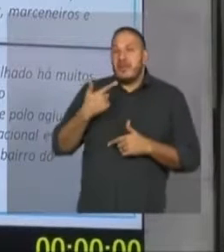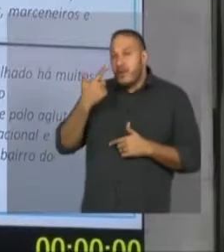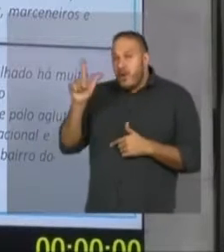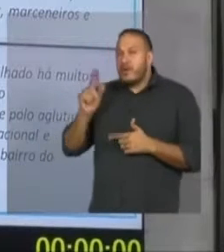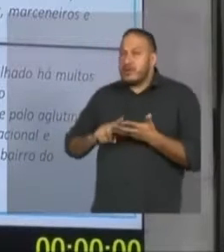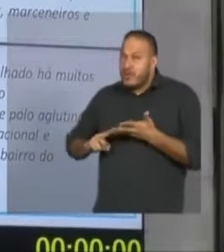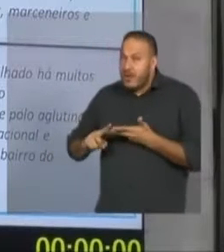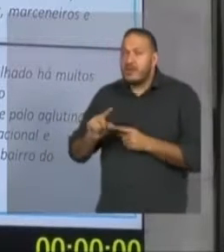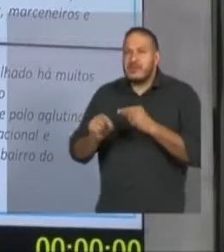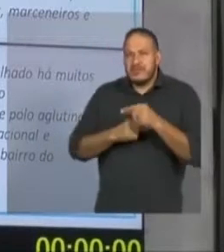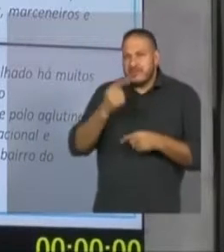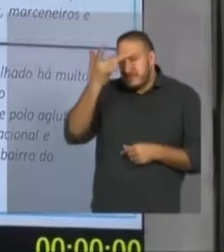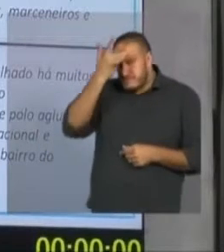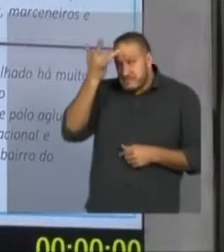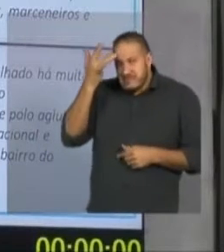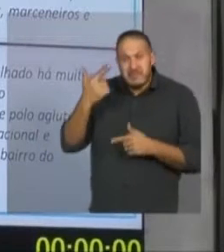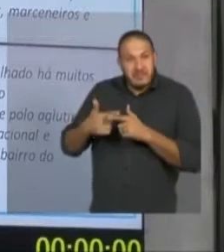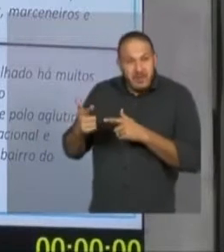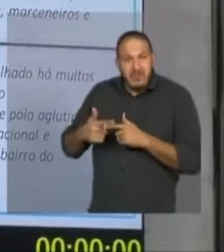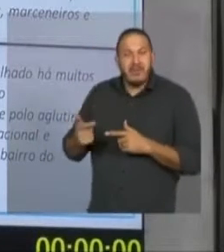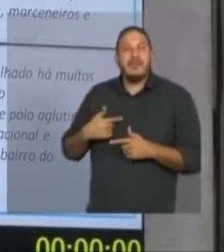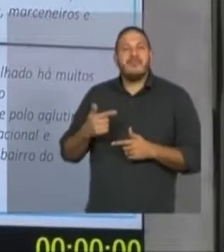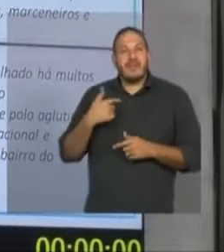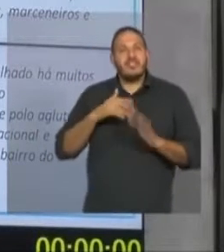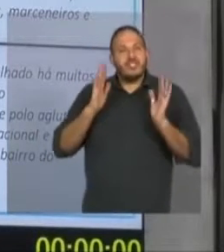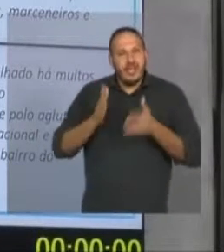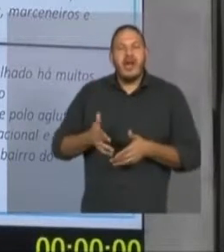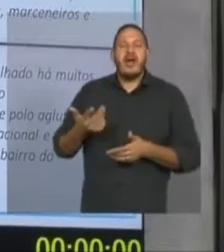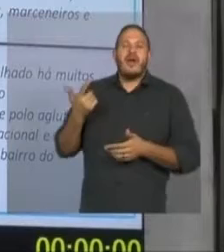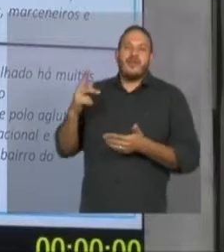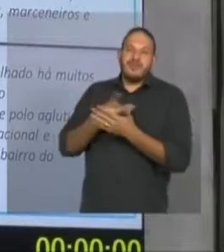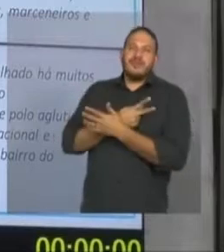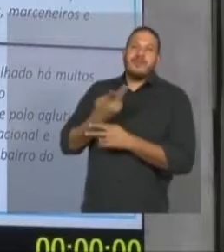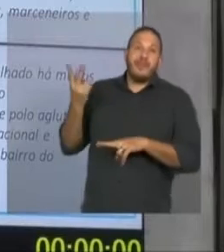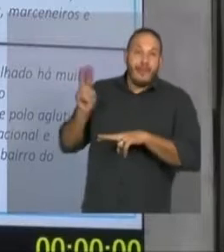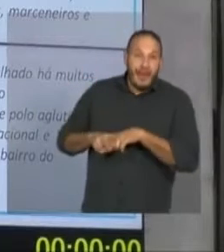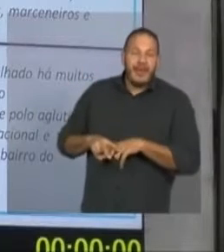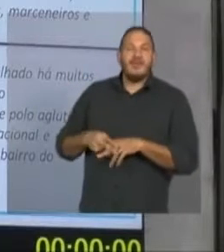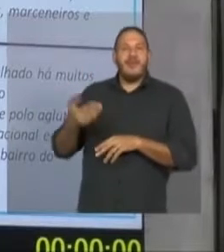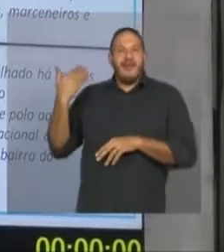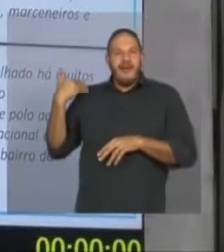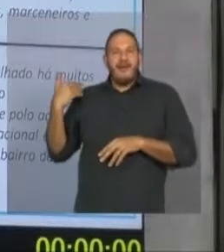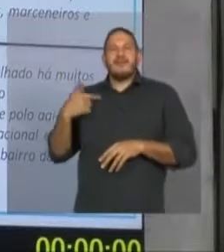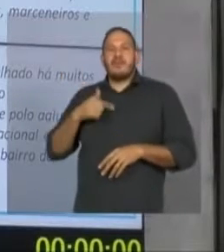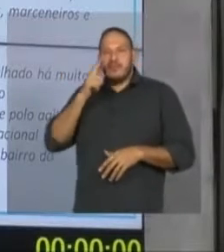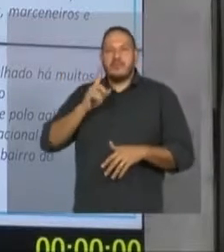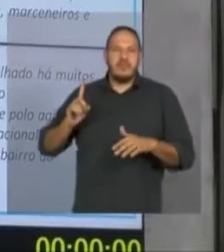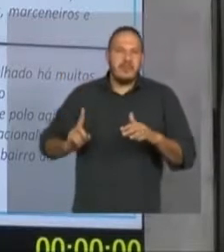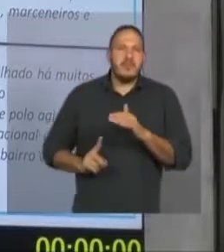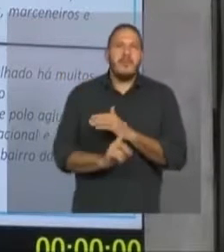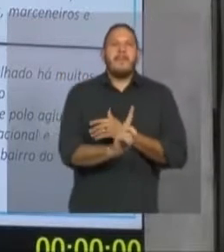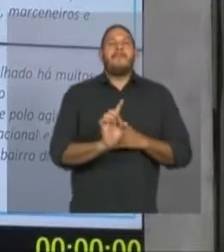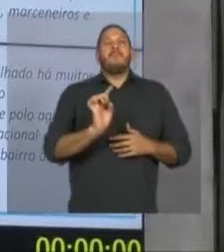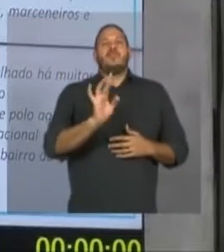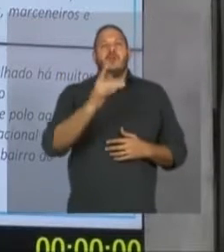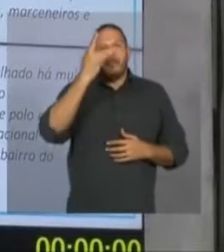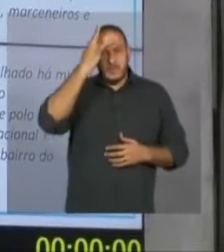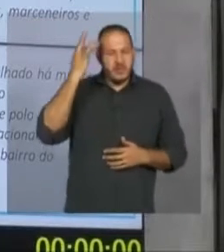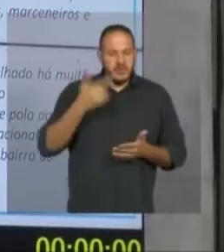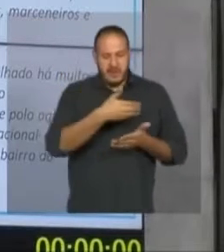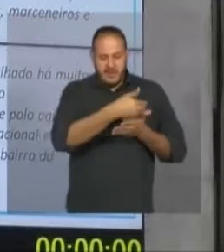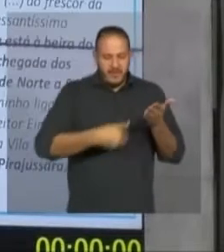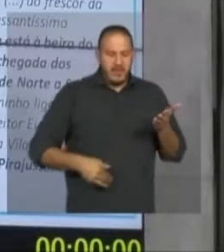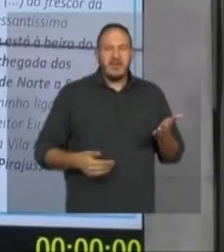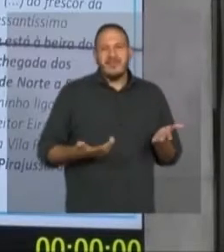relacionadas à saúde mental, porque tem passagem pela polícia e às vezes o acesso só é permitido a quem tem a ficha